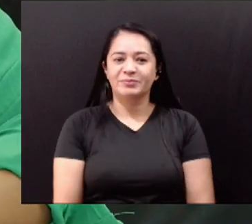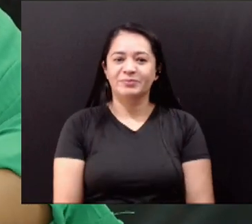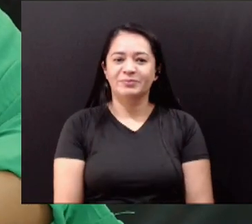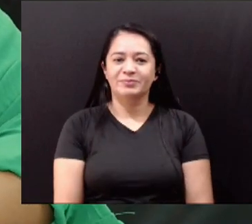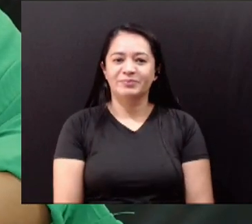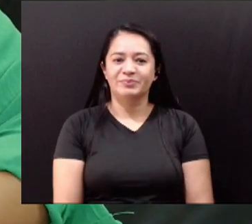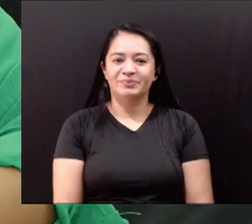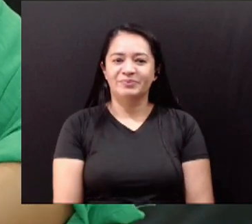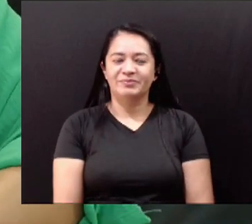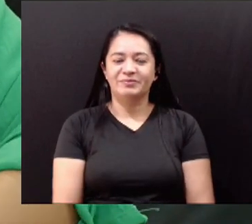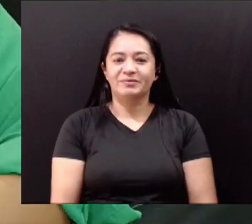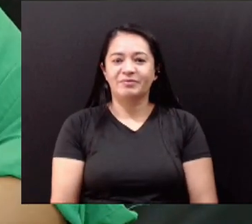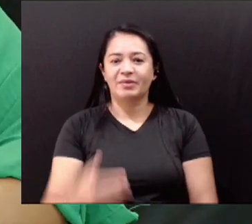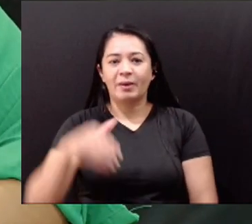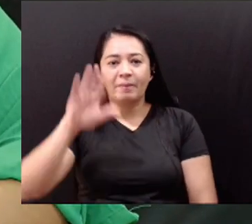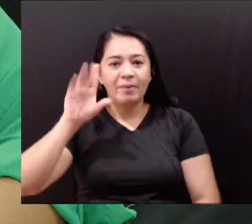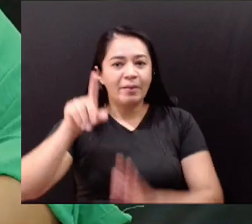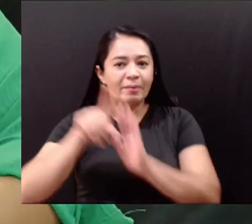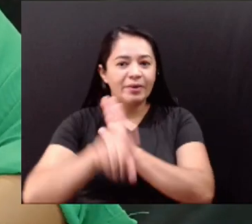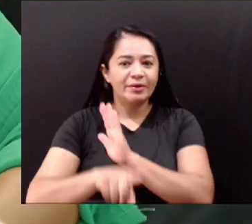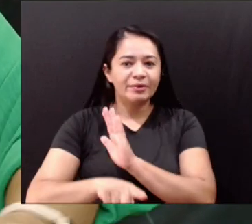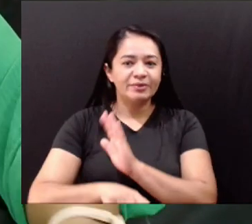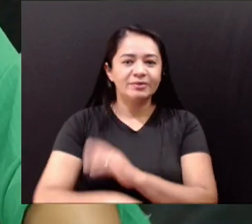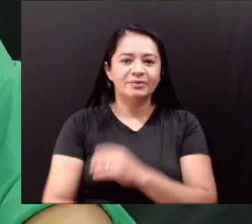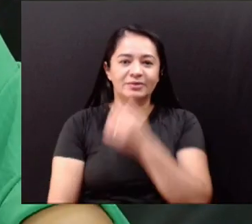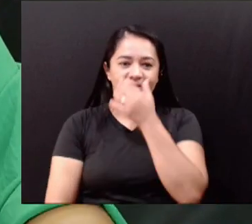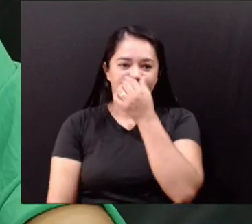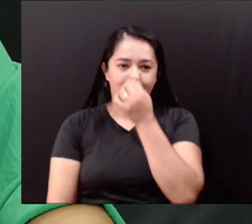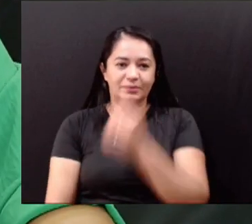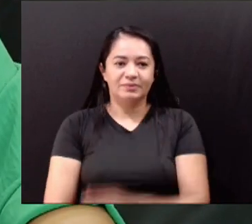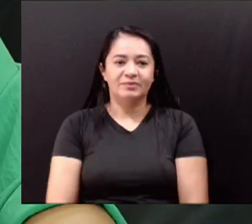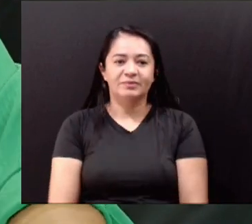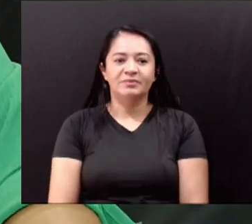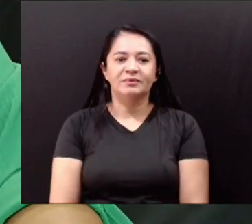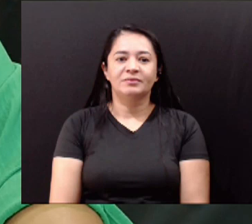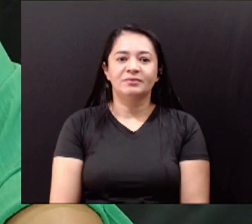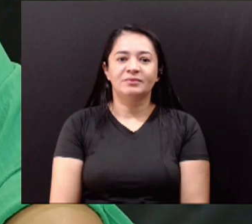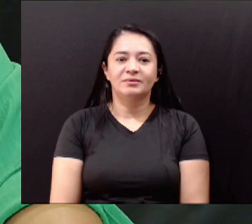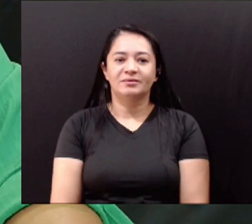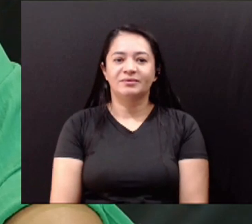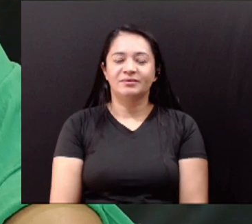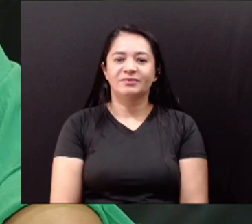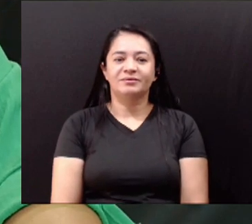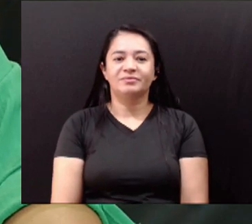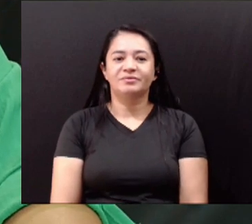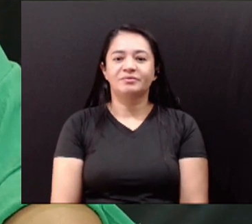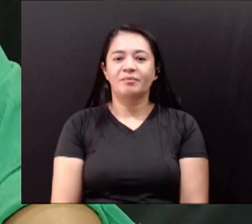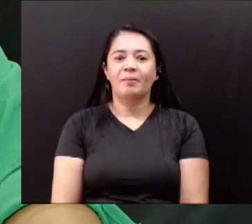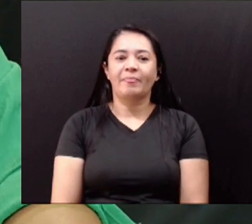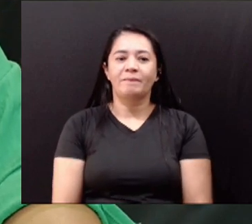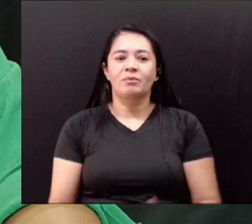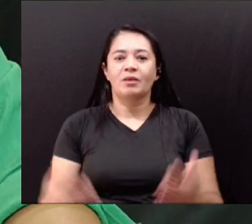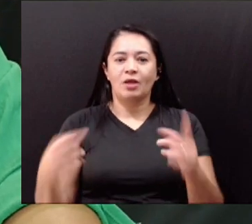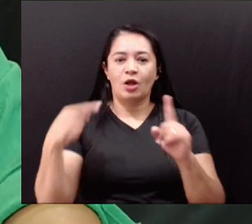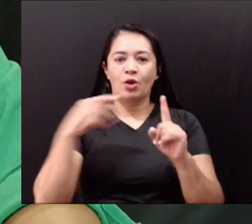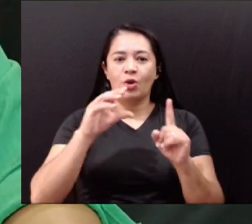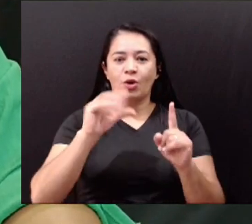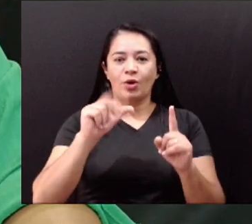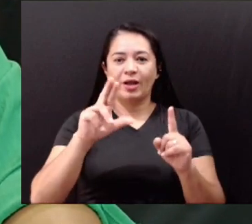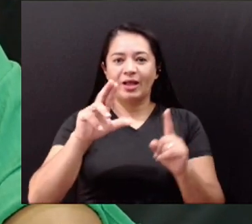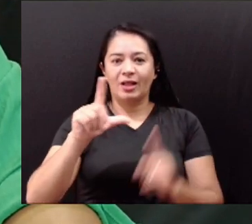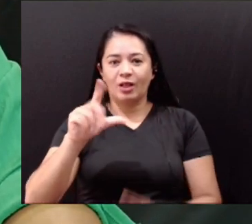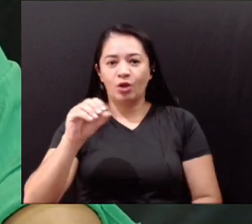tiver, pode mandar para a gente. Agora, faltando 10 minutinhos para as 9, o Carlos do Jardim do Lago, quais são os